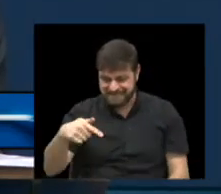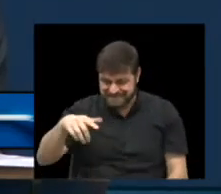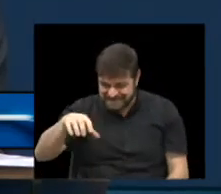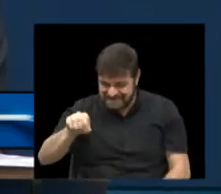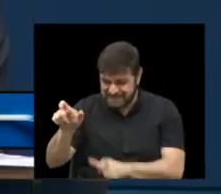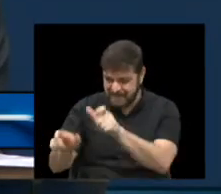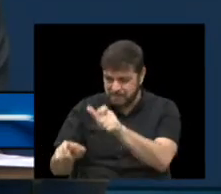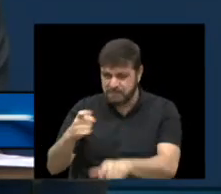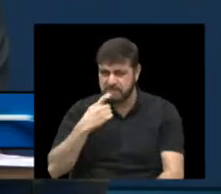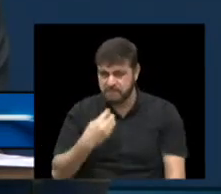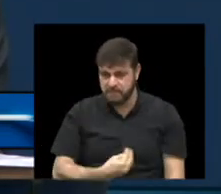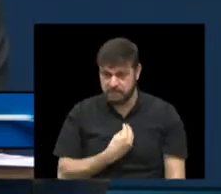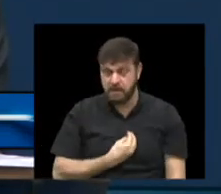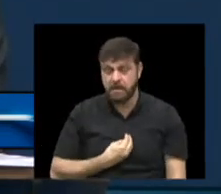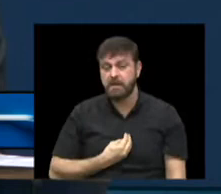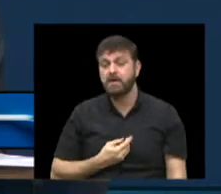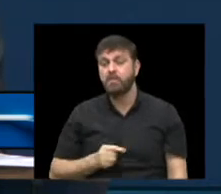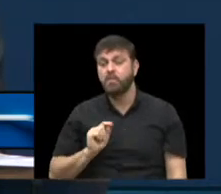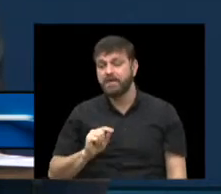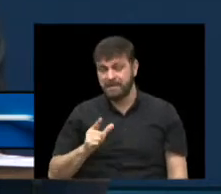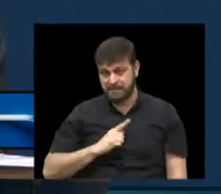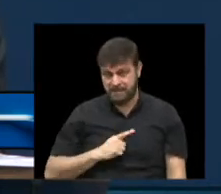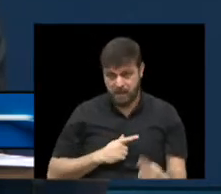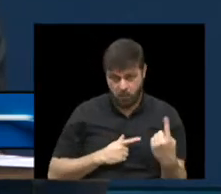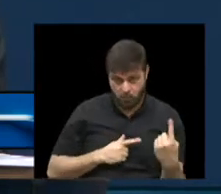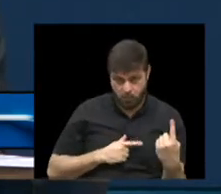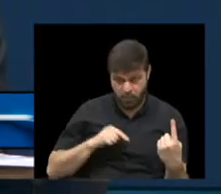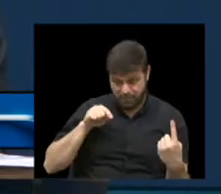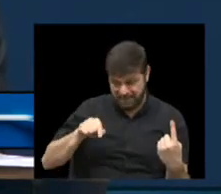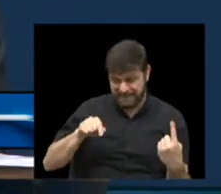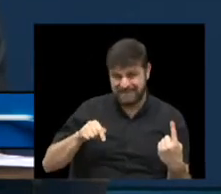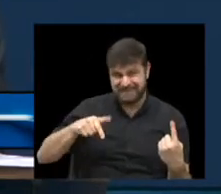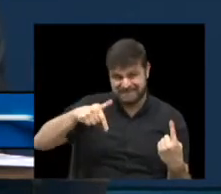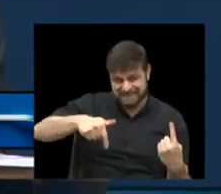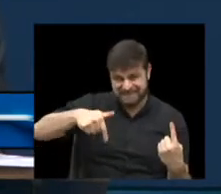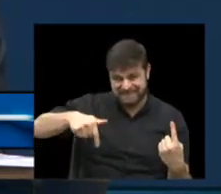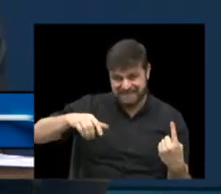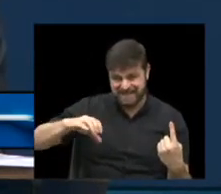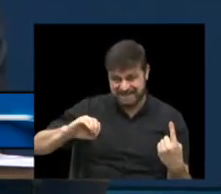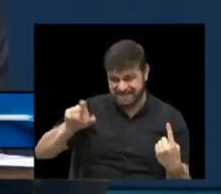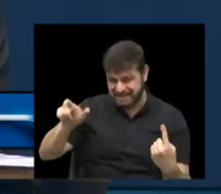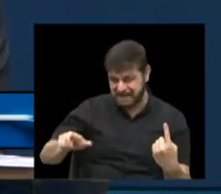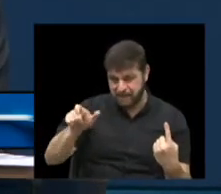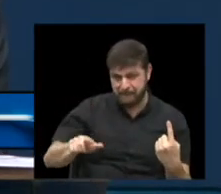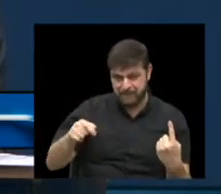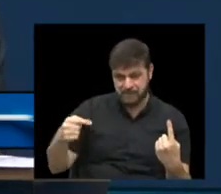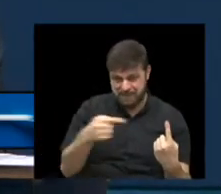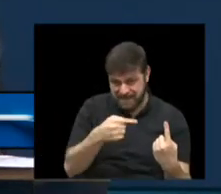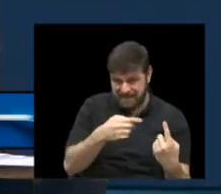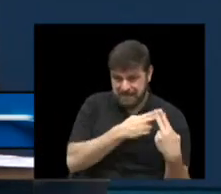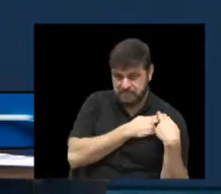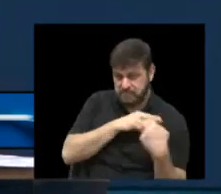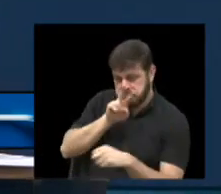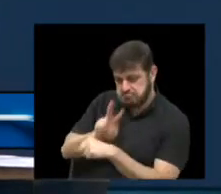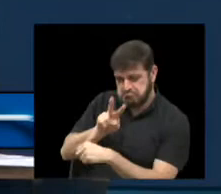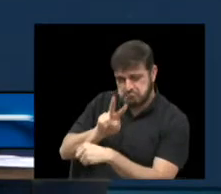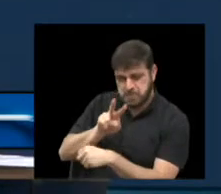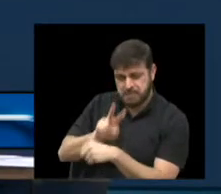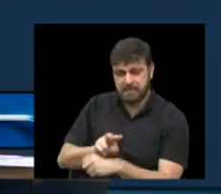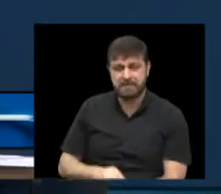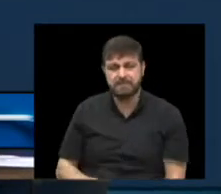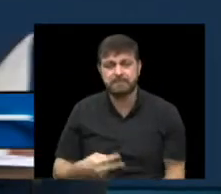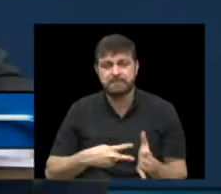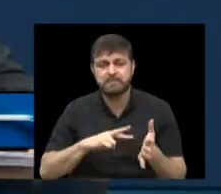O que nós temos em Campinas é 1 para 770 agentes de segurança por habitante. O que isso quer